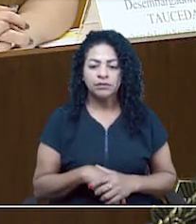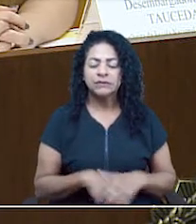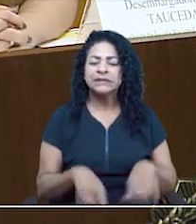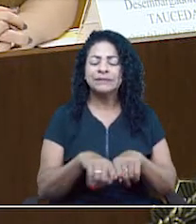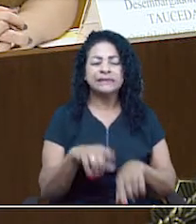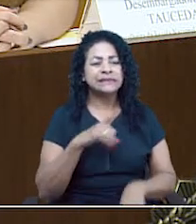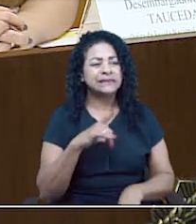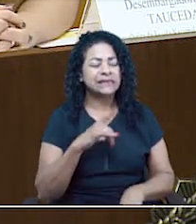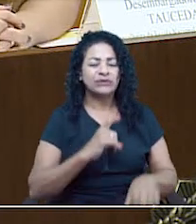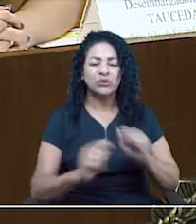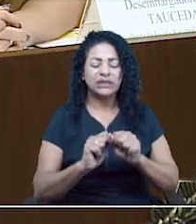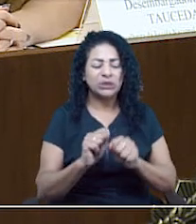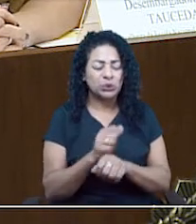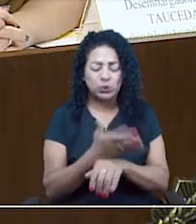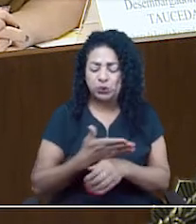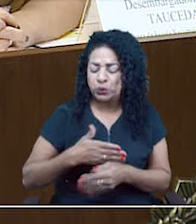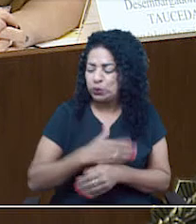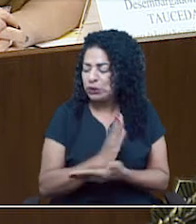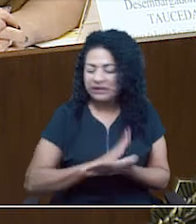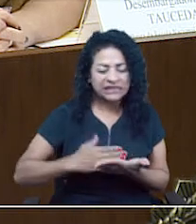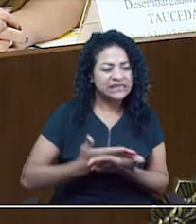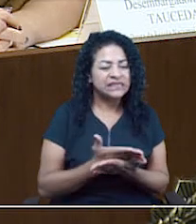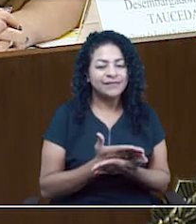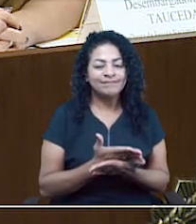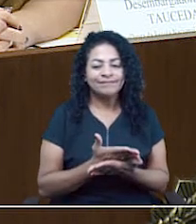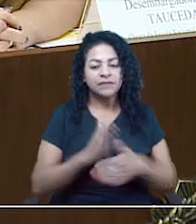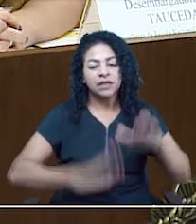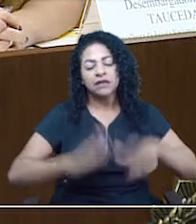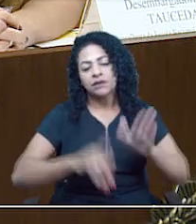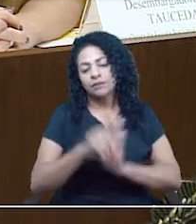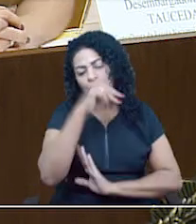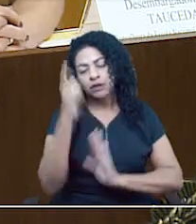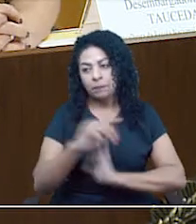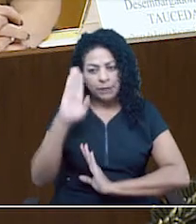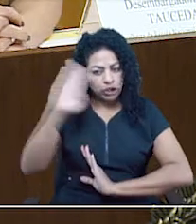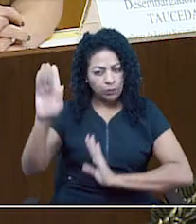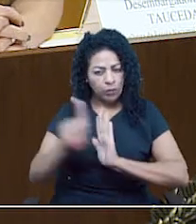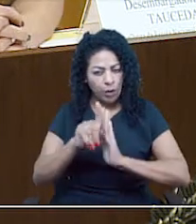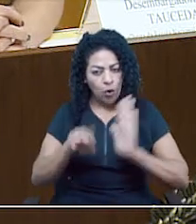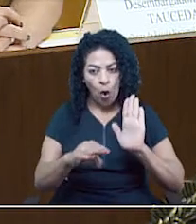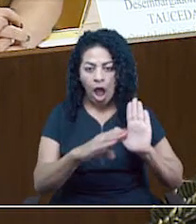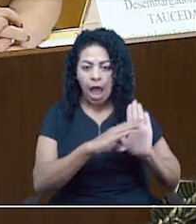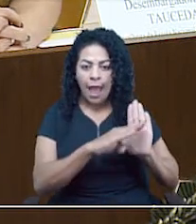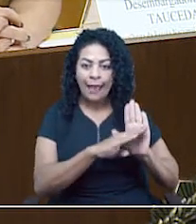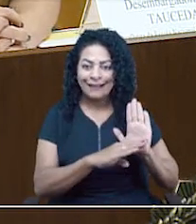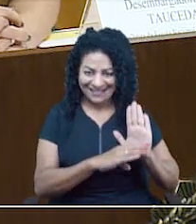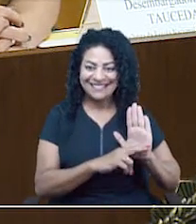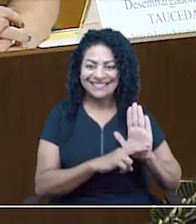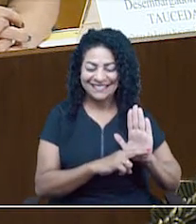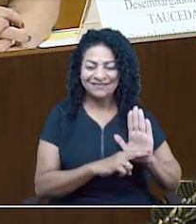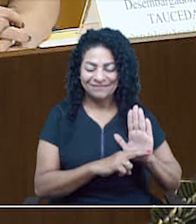grande, porque se reconheceu que princípios eram normas. E, como tal, não só